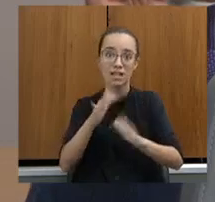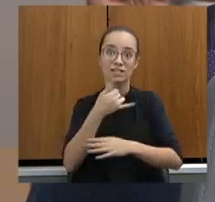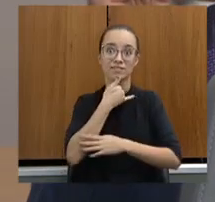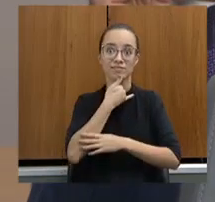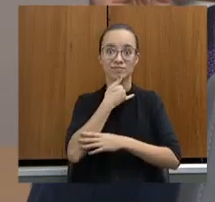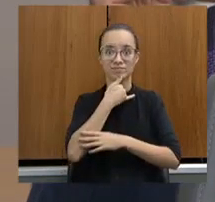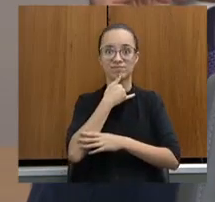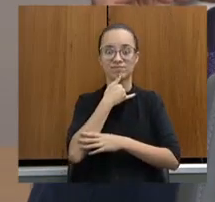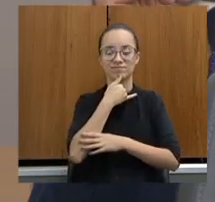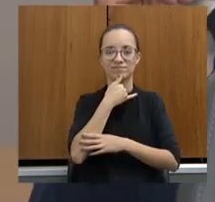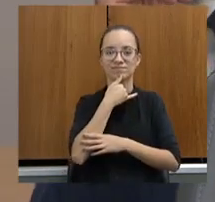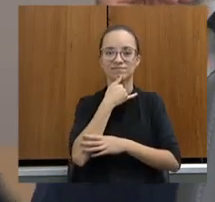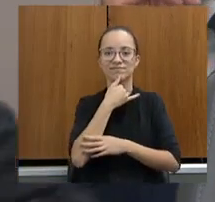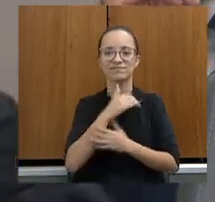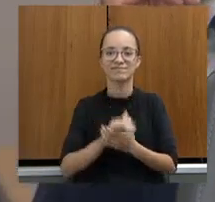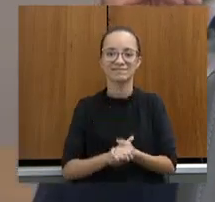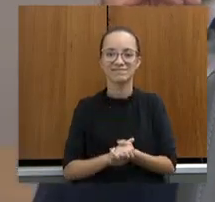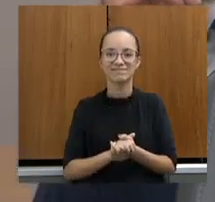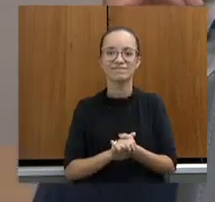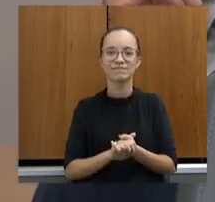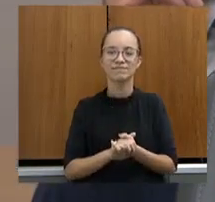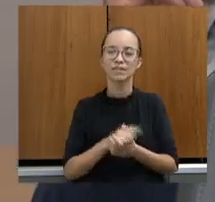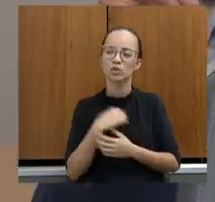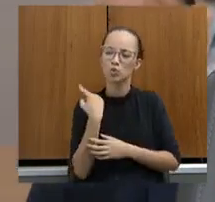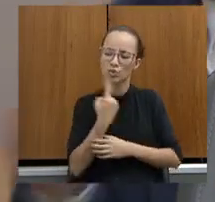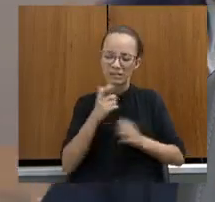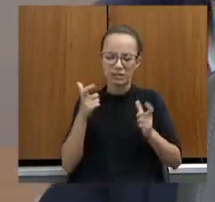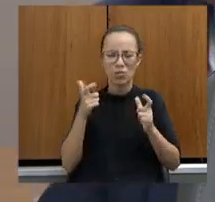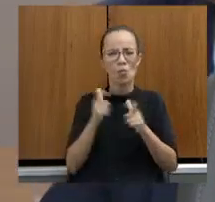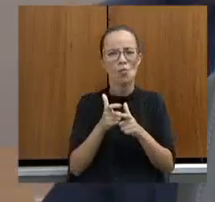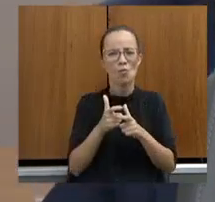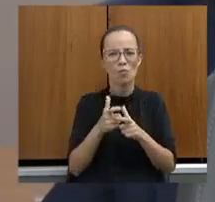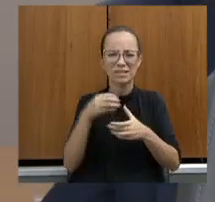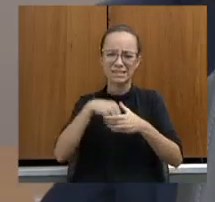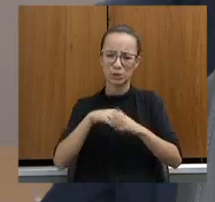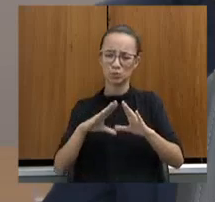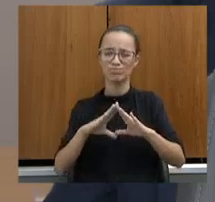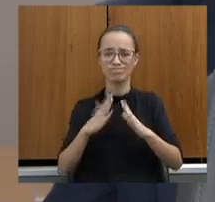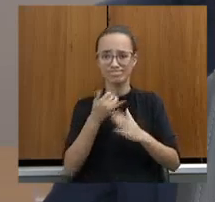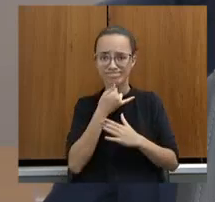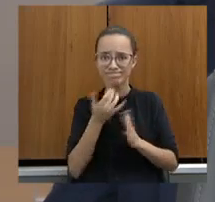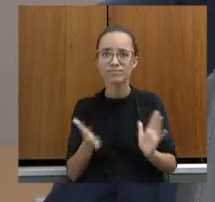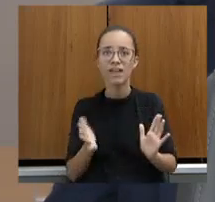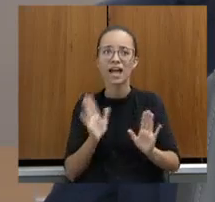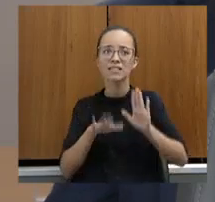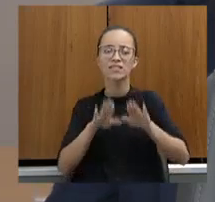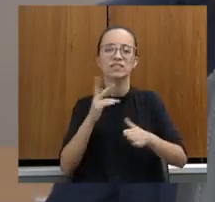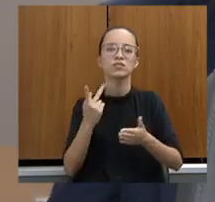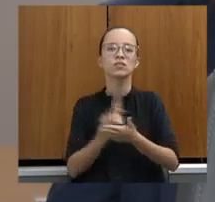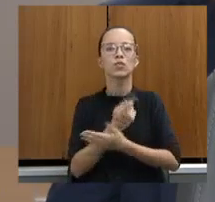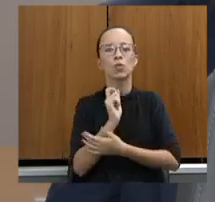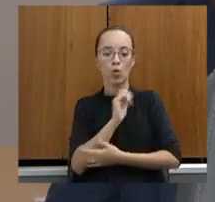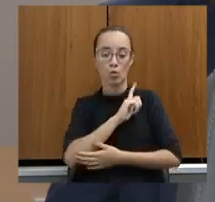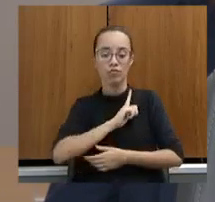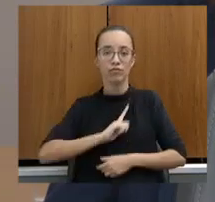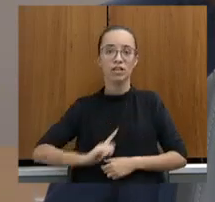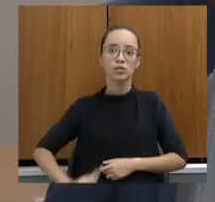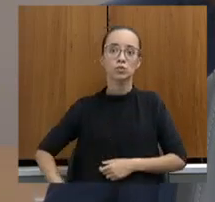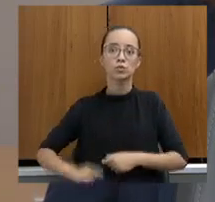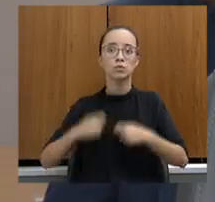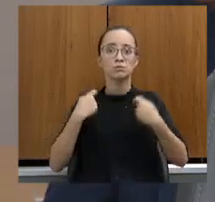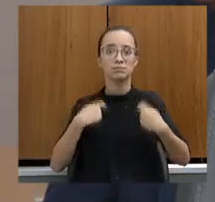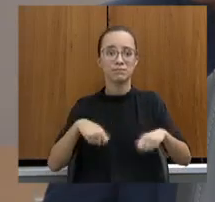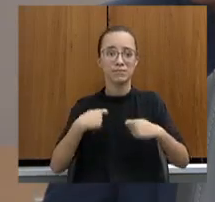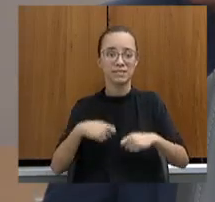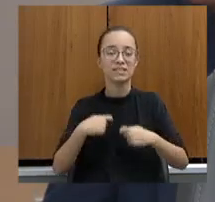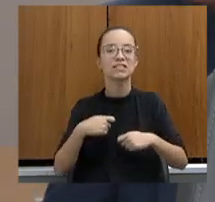por uma fato de sermos uma minoria nessa casa é muitas vezes o governo tem que né